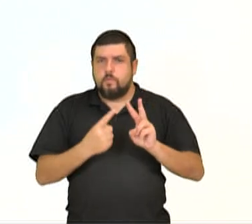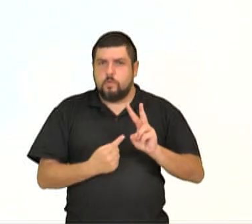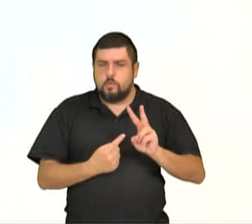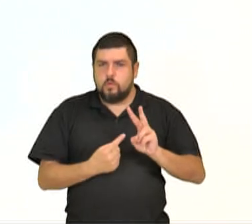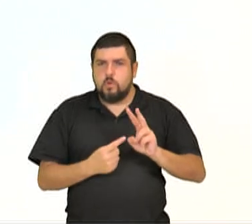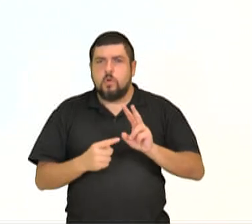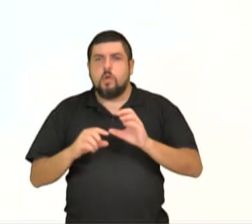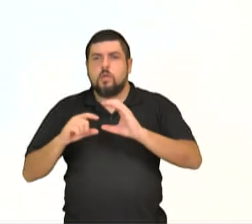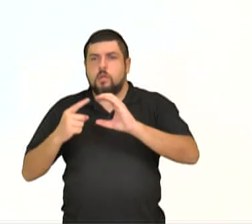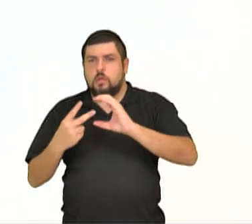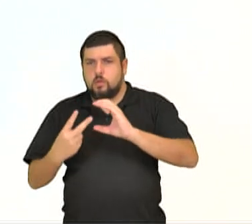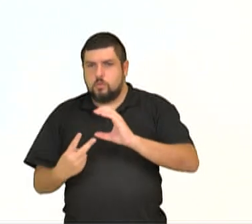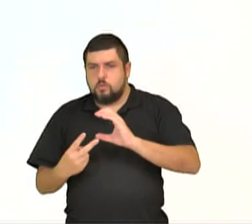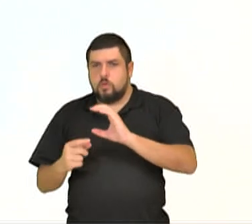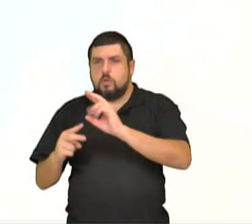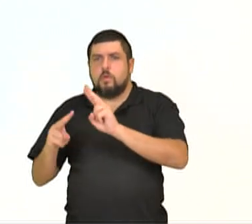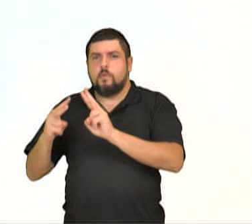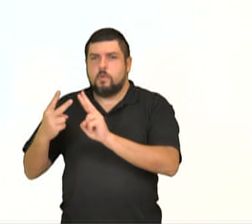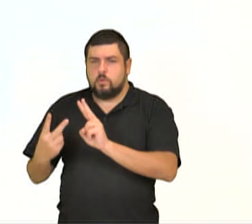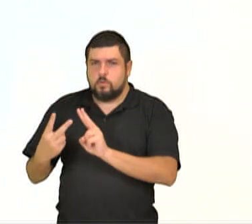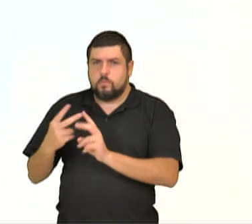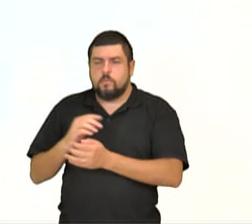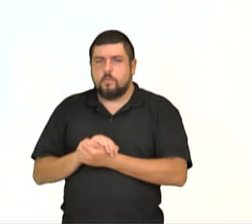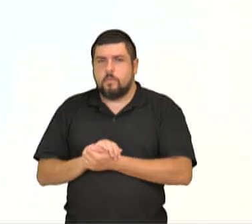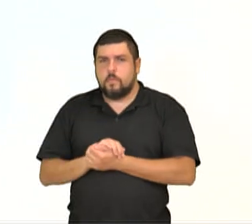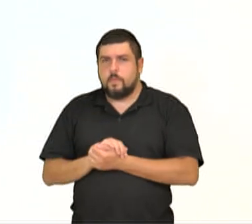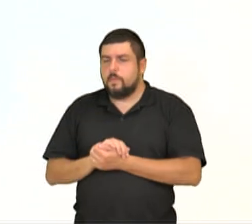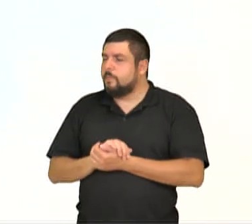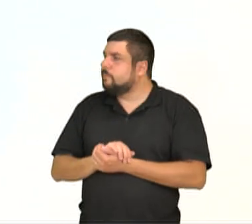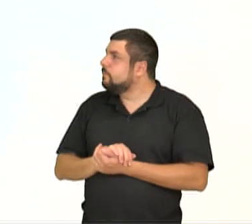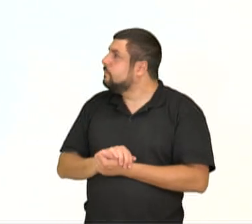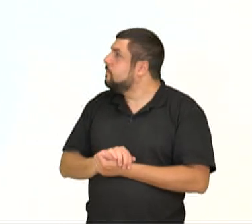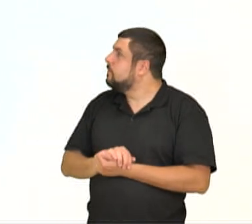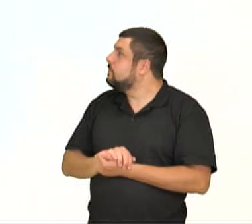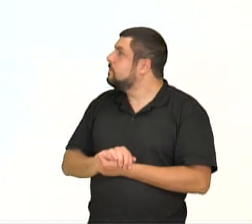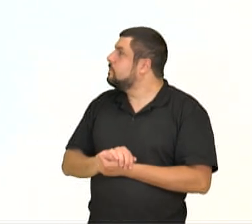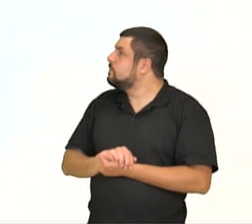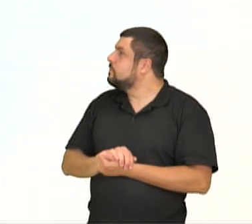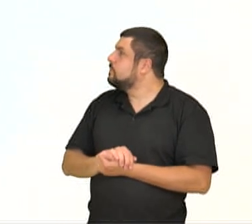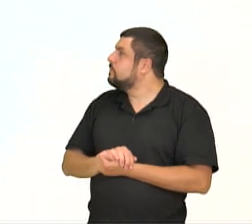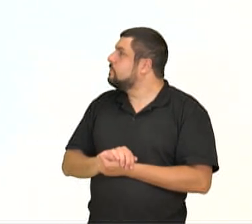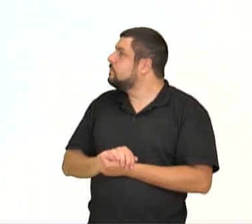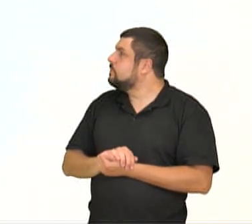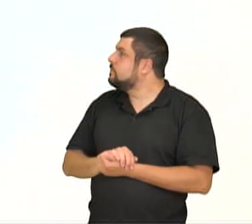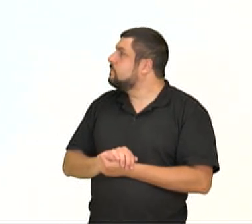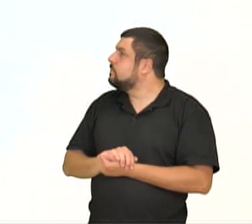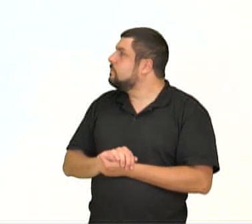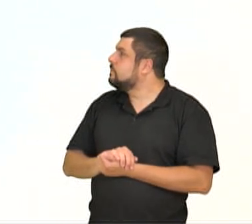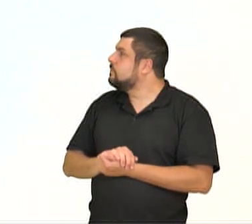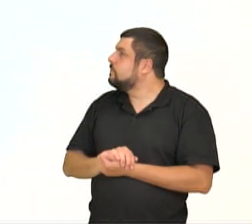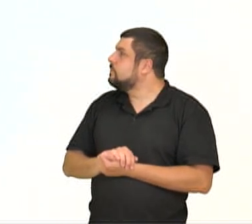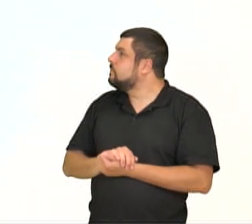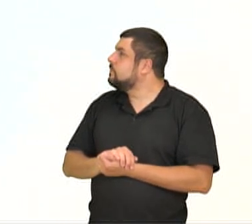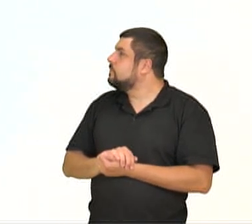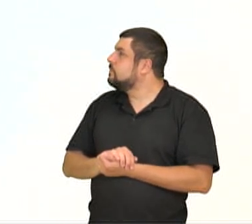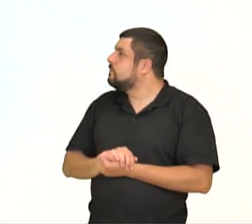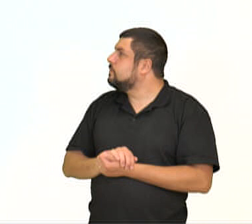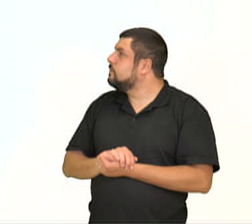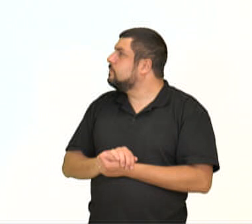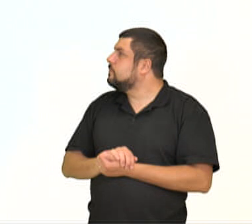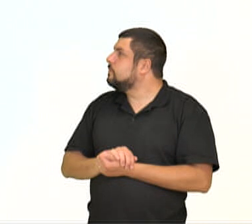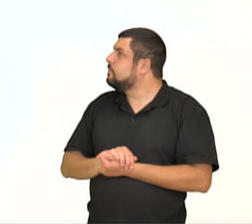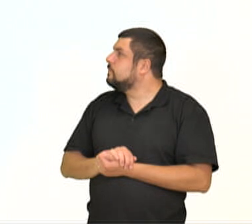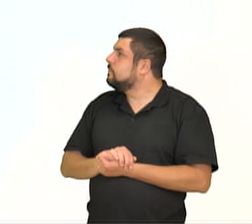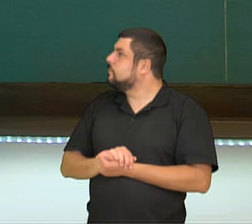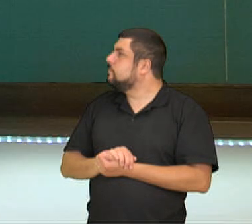C1, 40, V1, 0,25. C2, 20, qual que é o volume, que é o V2 que eu quero descobrir, está